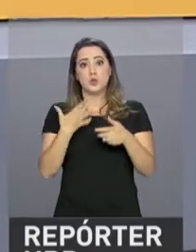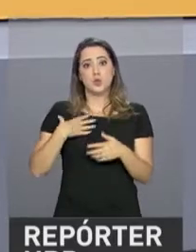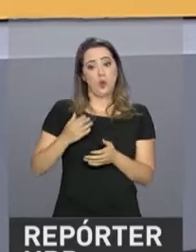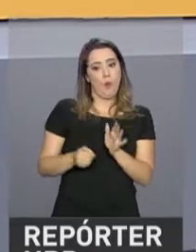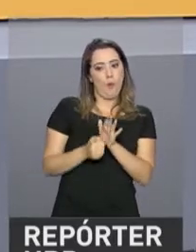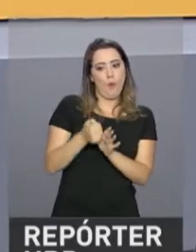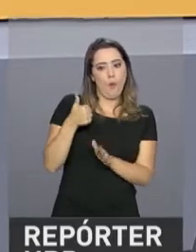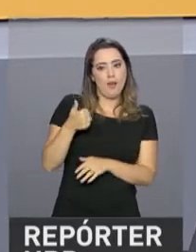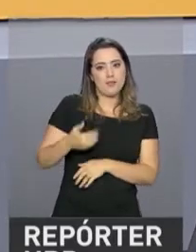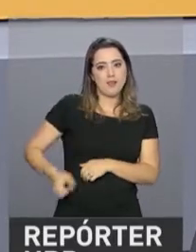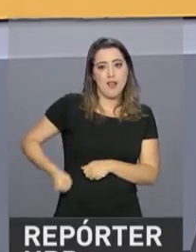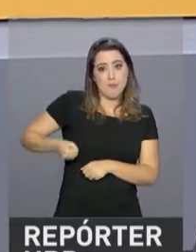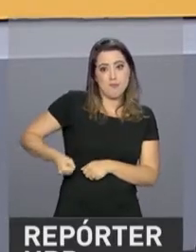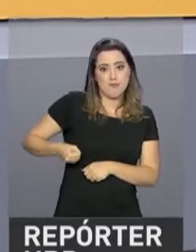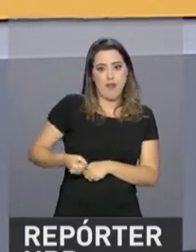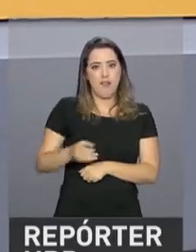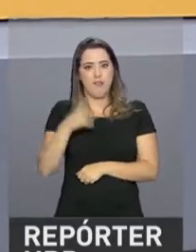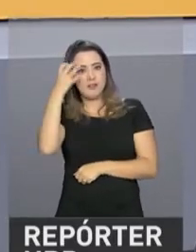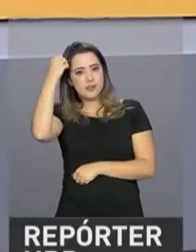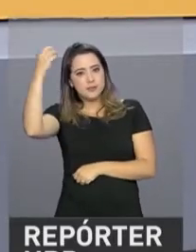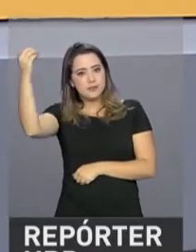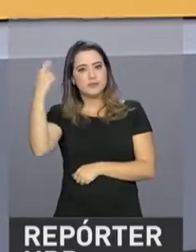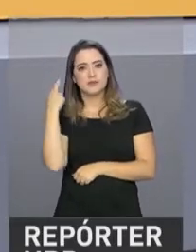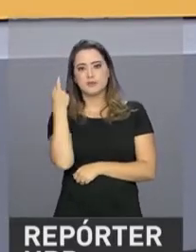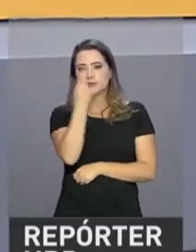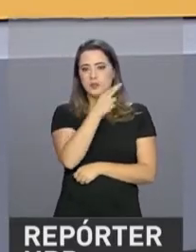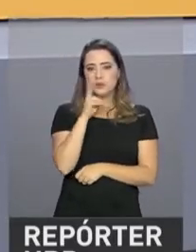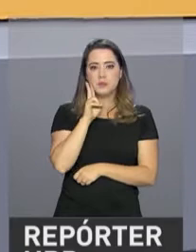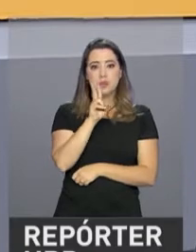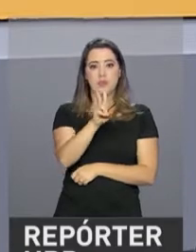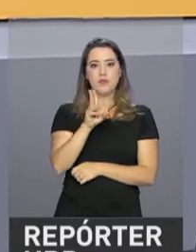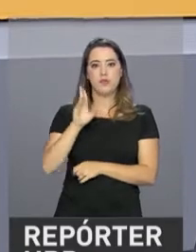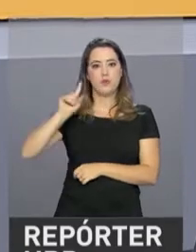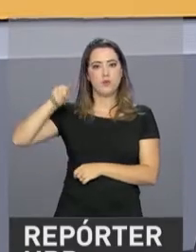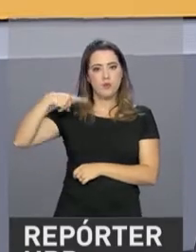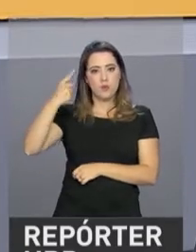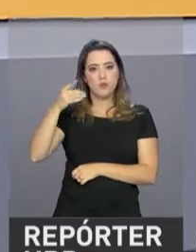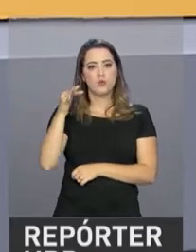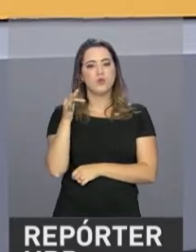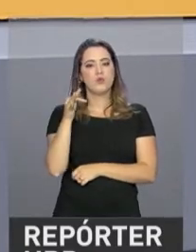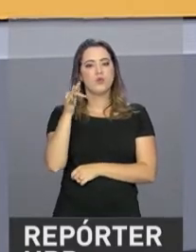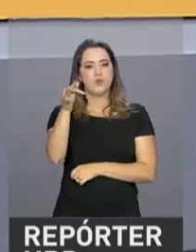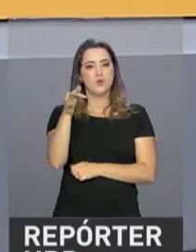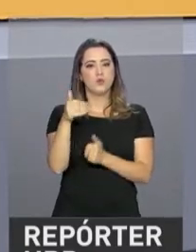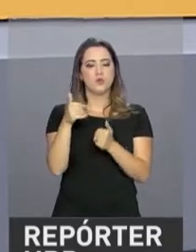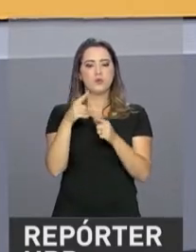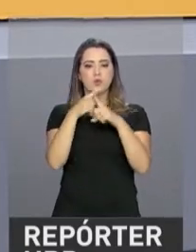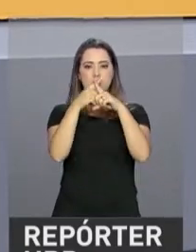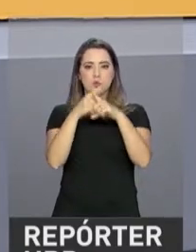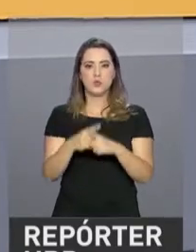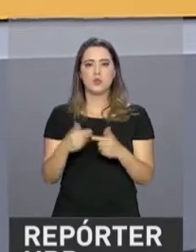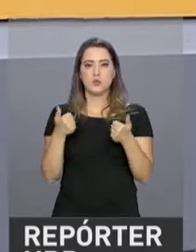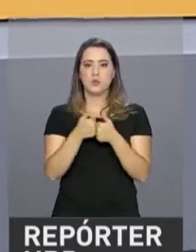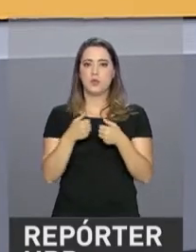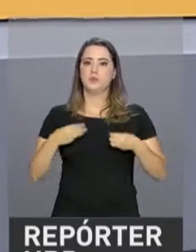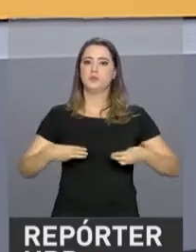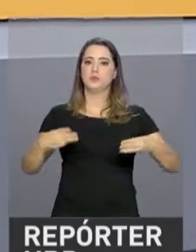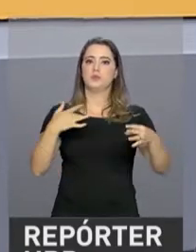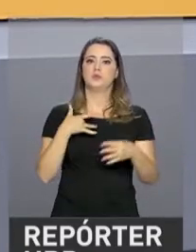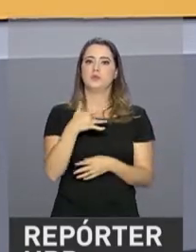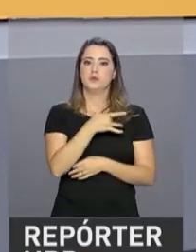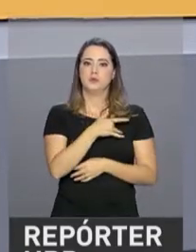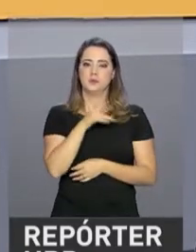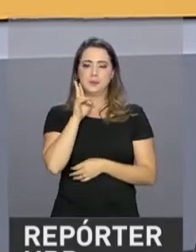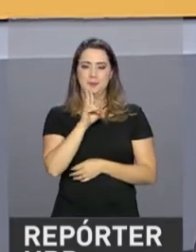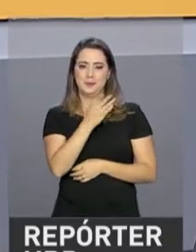as malas rumo à Rússia para acompanhar os próximos jogos de perto. E o Ministério da Saúde preparou uma série de dicas para quem vai viajar.